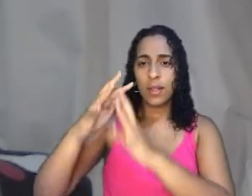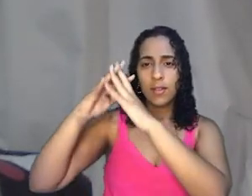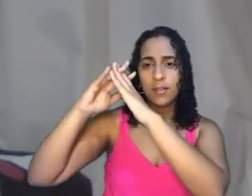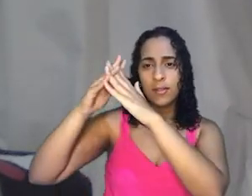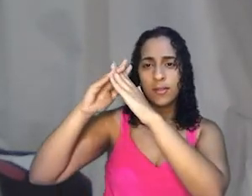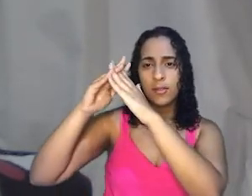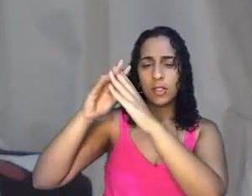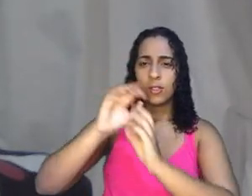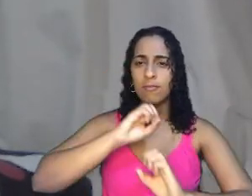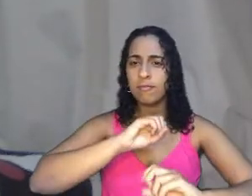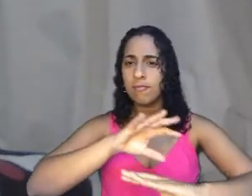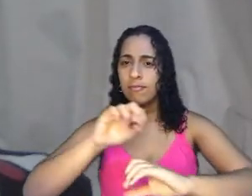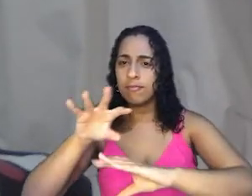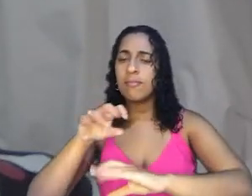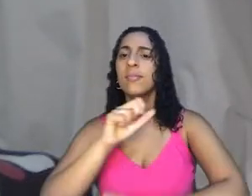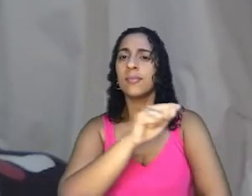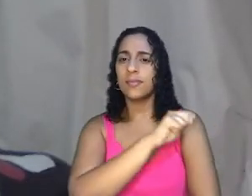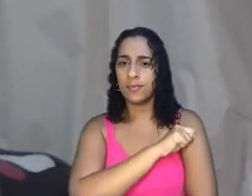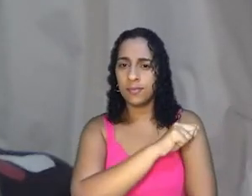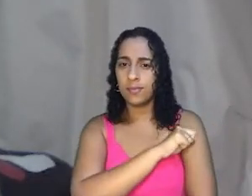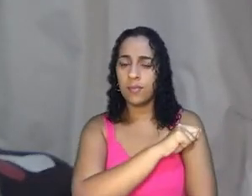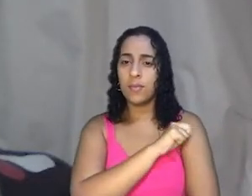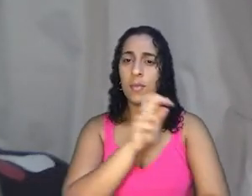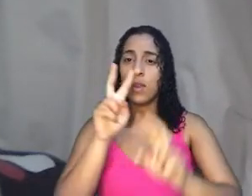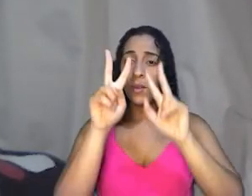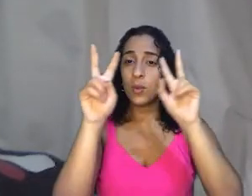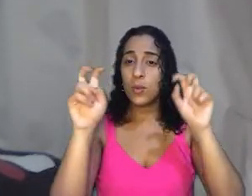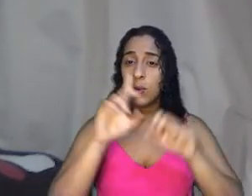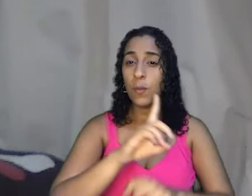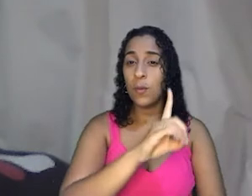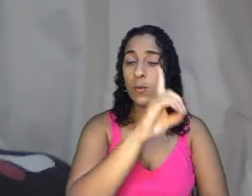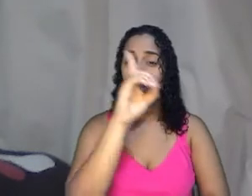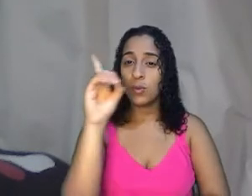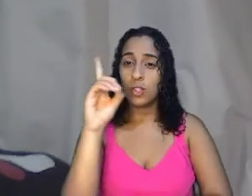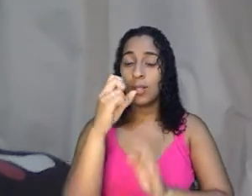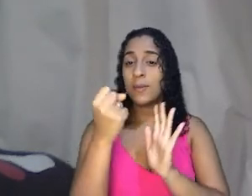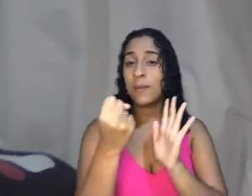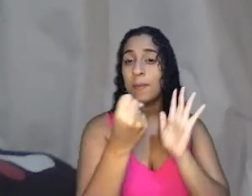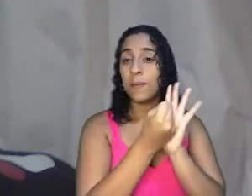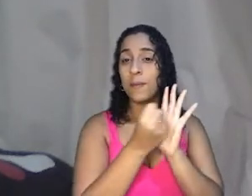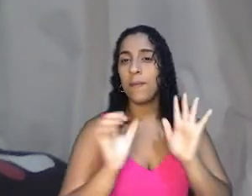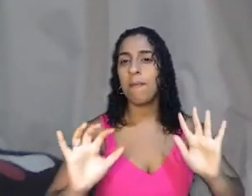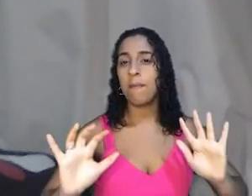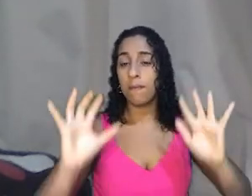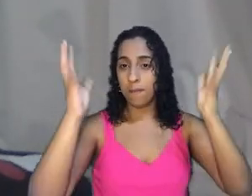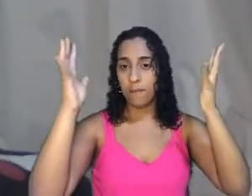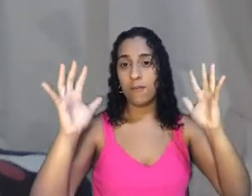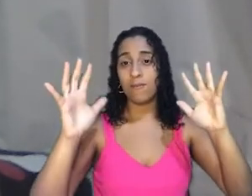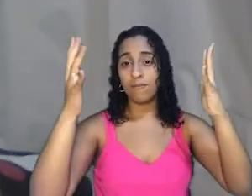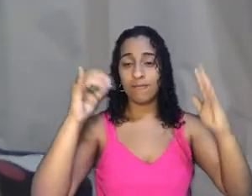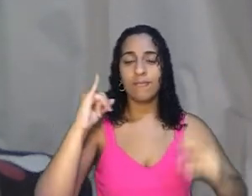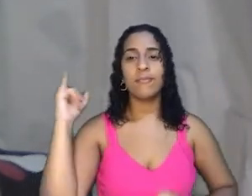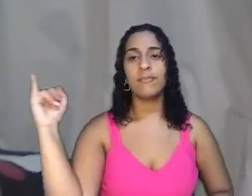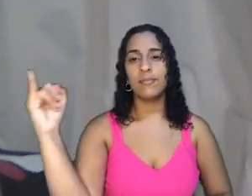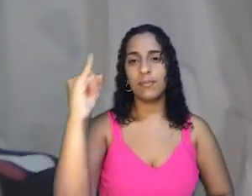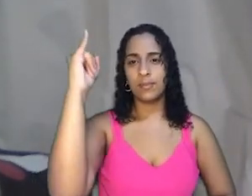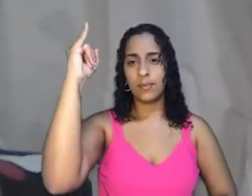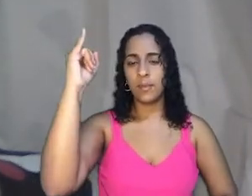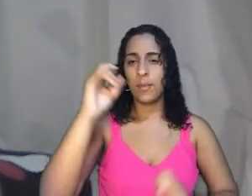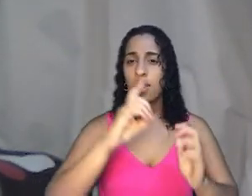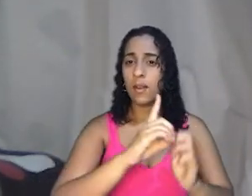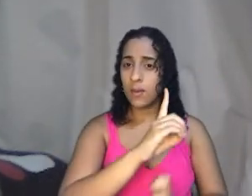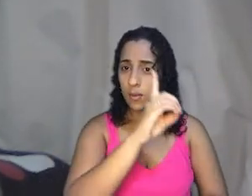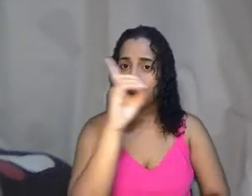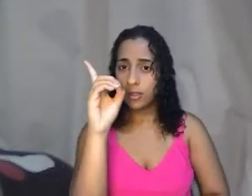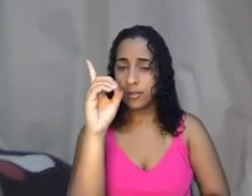também para os estudantes essa reflexão sobre as datas comemorativas E aí a importância dessas datas e que essas datas